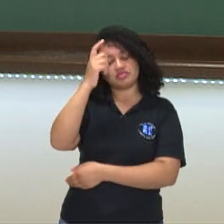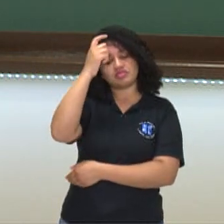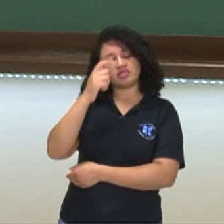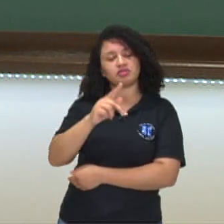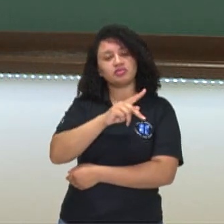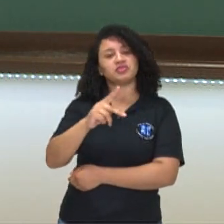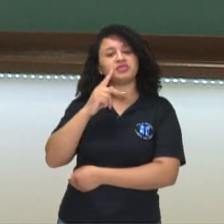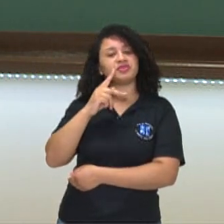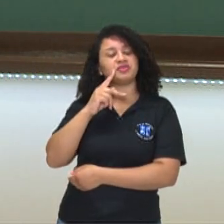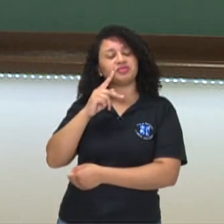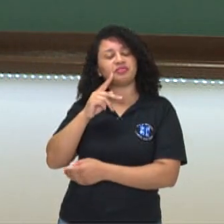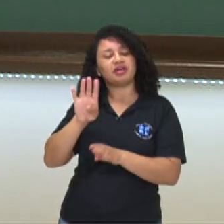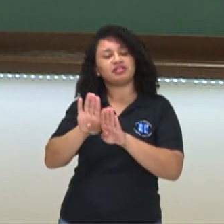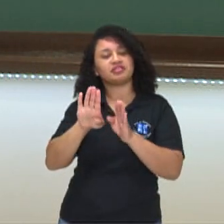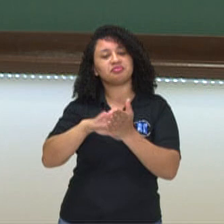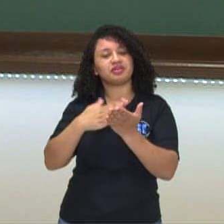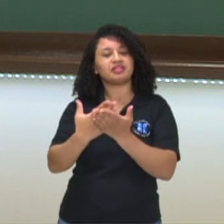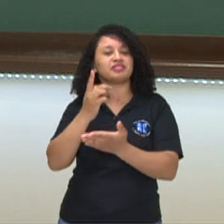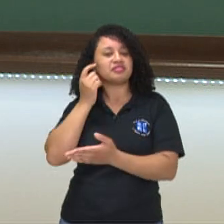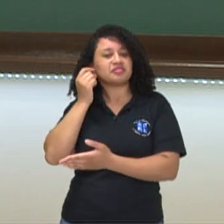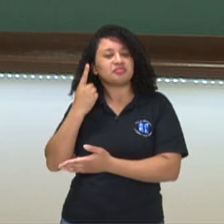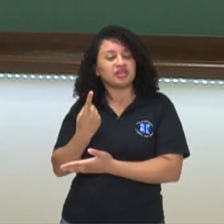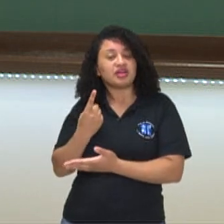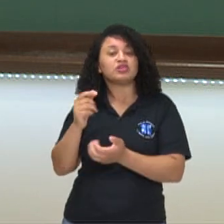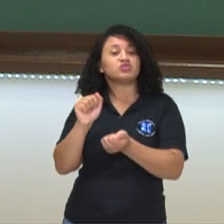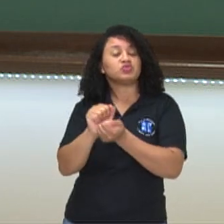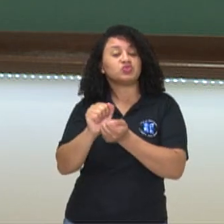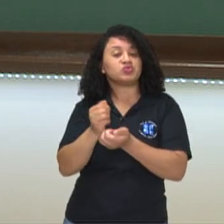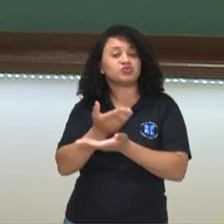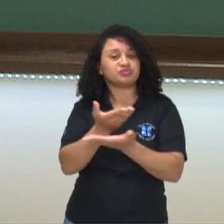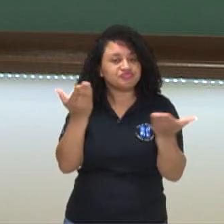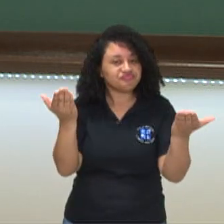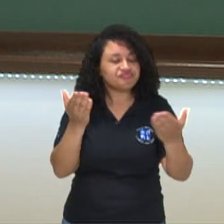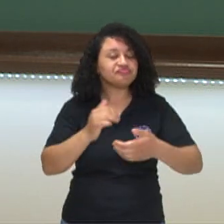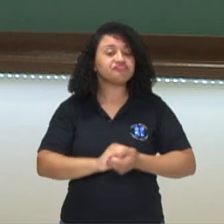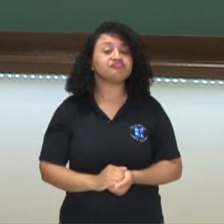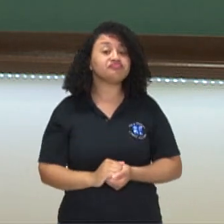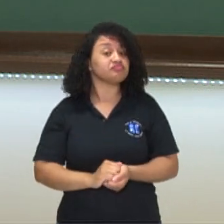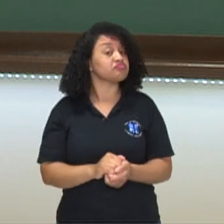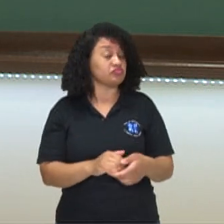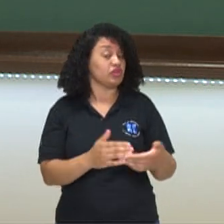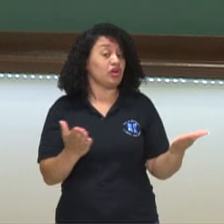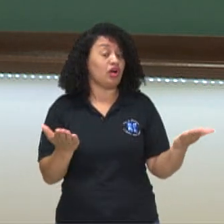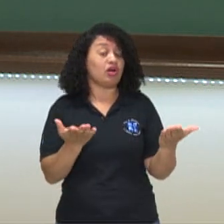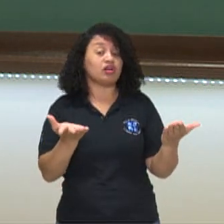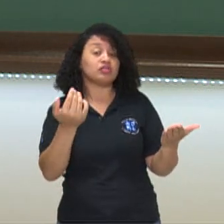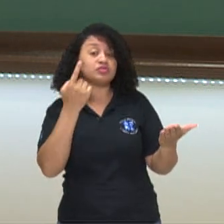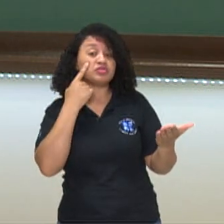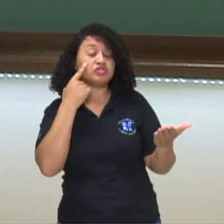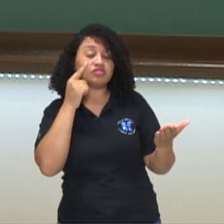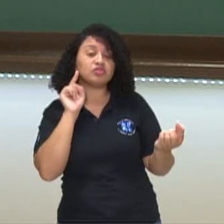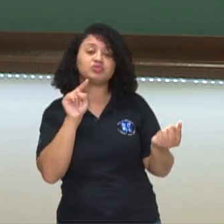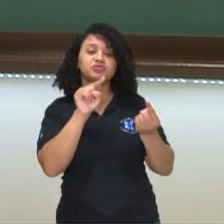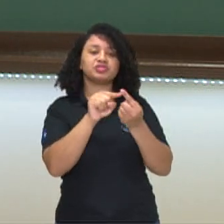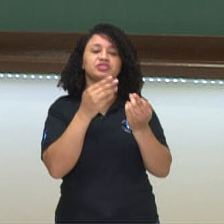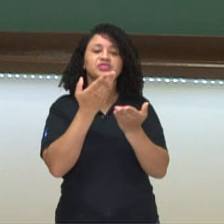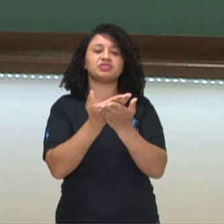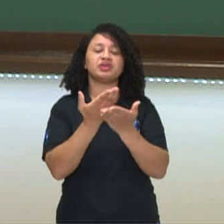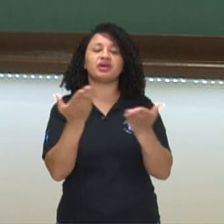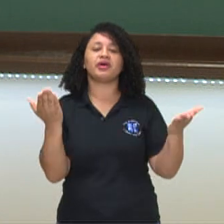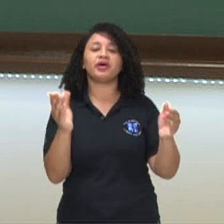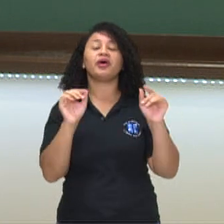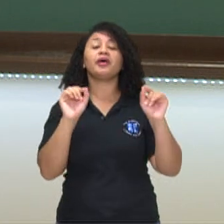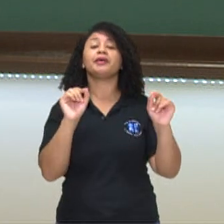Paulo Brito, Jéssica, nossa intérprete, com vocês. Vamos dar uma olhadinha nos objetivos dessa aula, né, que